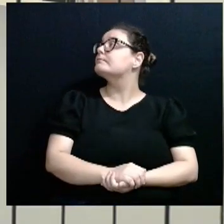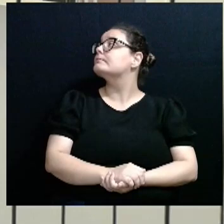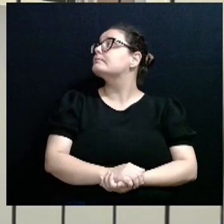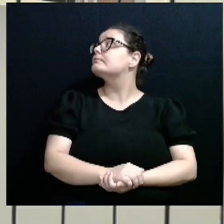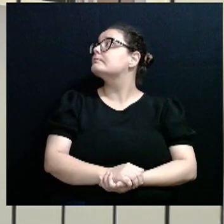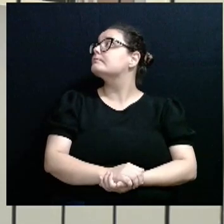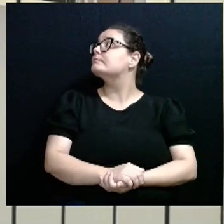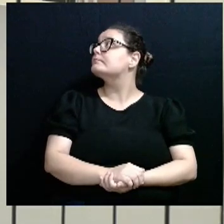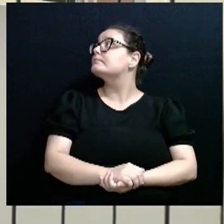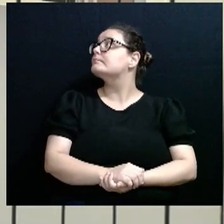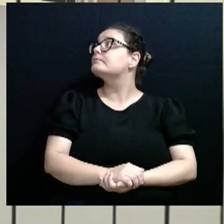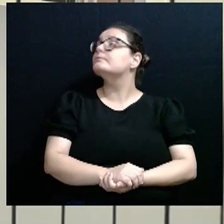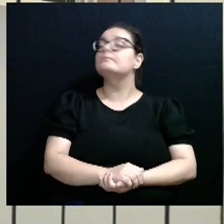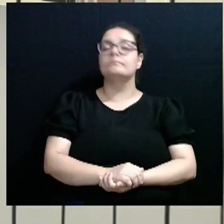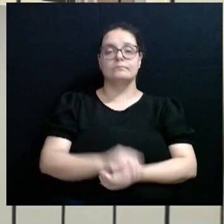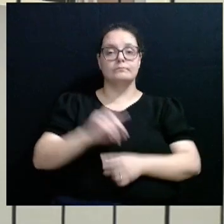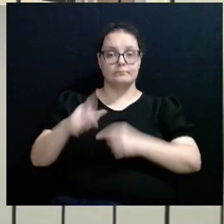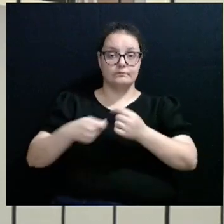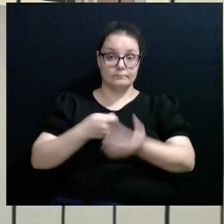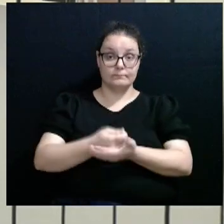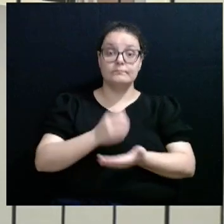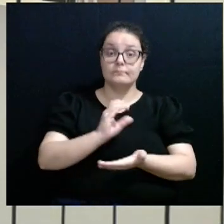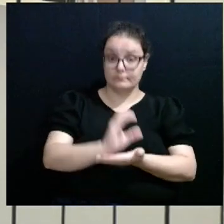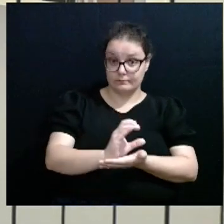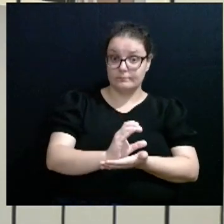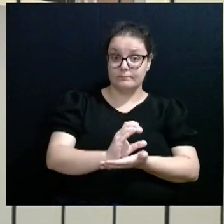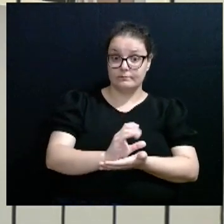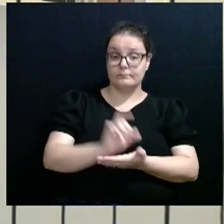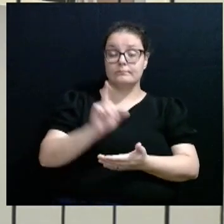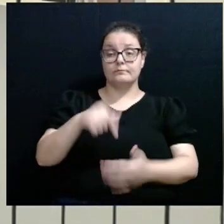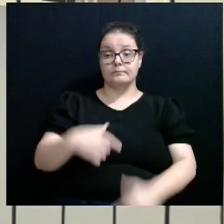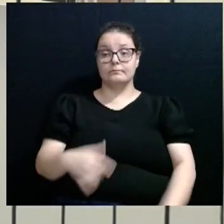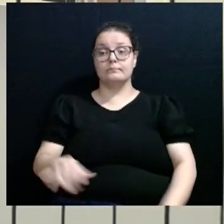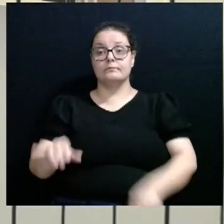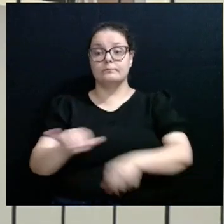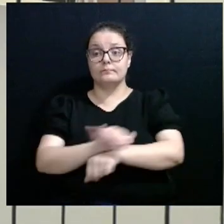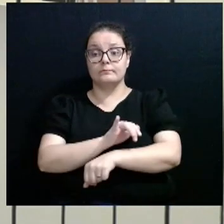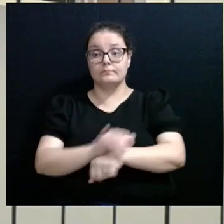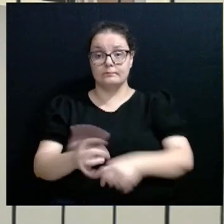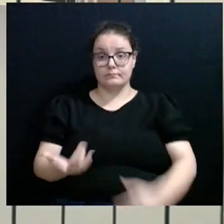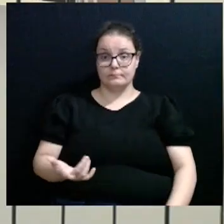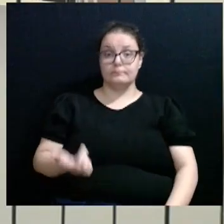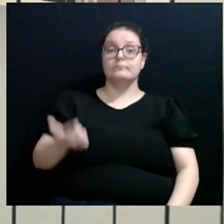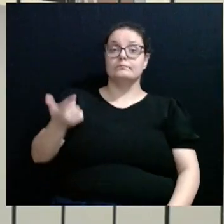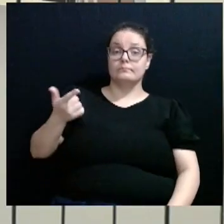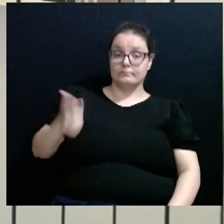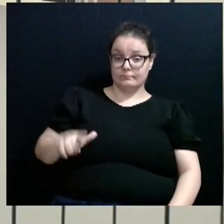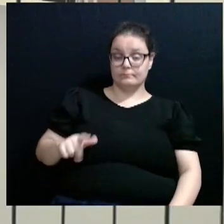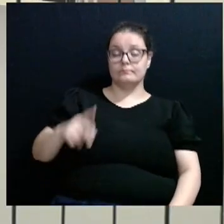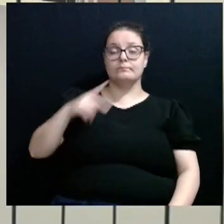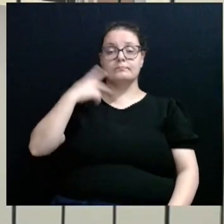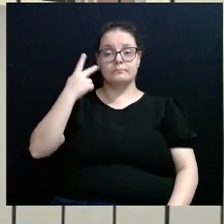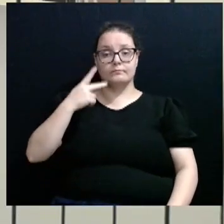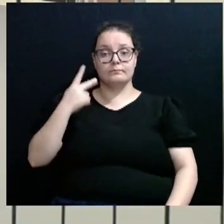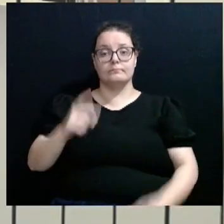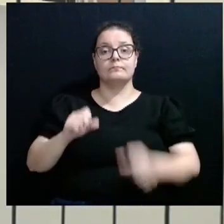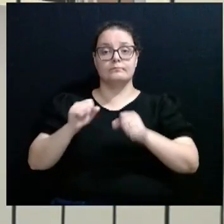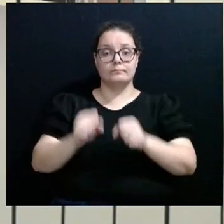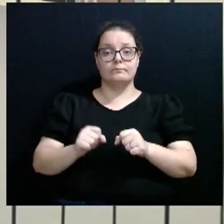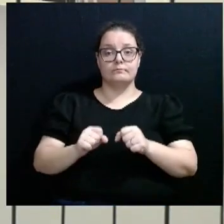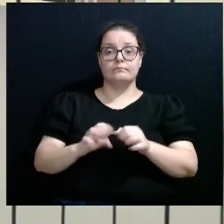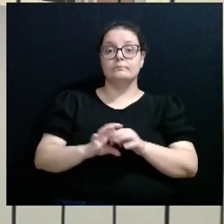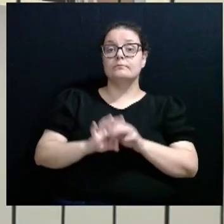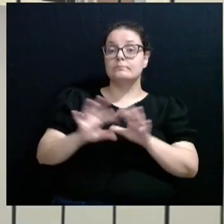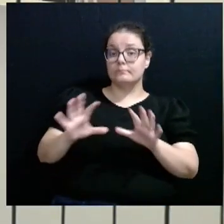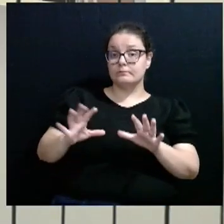As emendas impositivas são uma ferramenta permanente dos vereadores. Eles podem disponibilizar valores